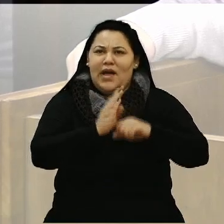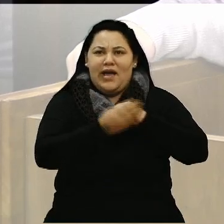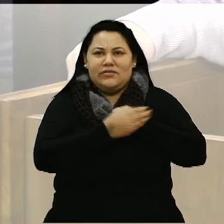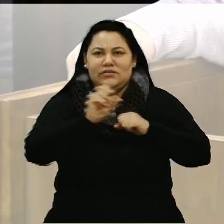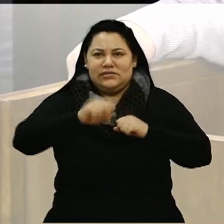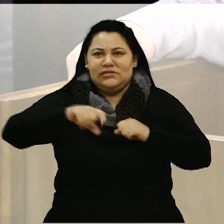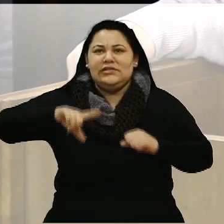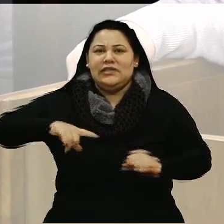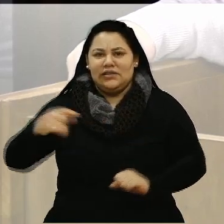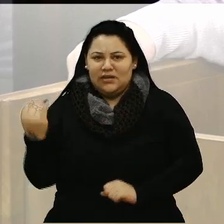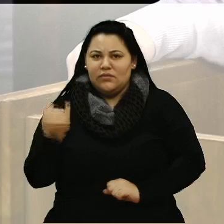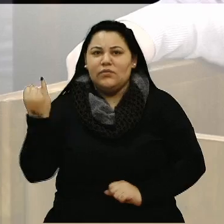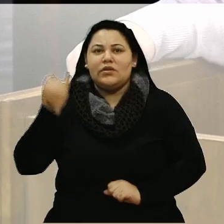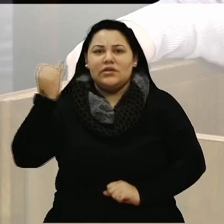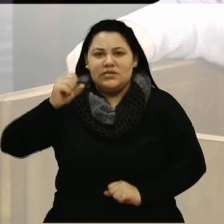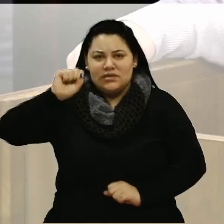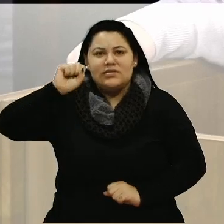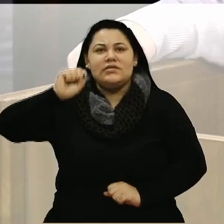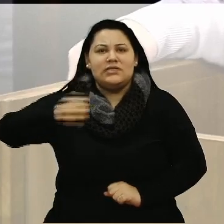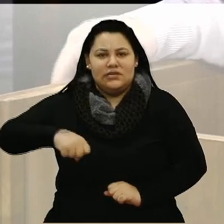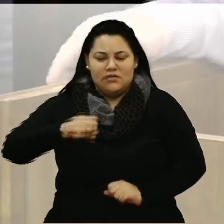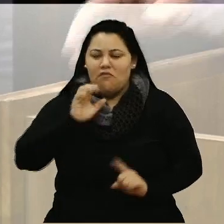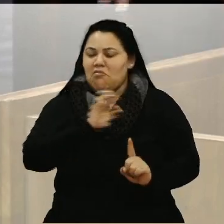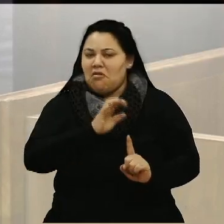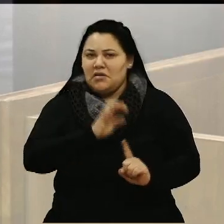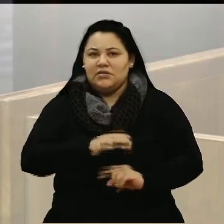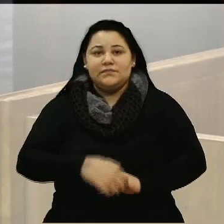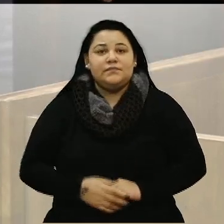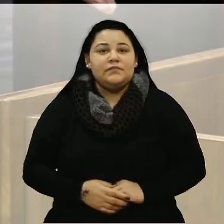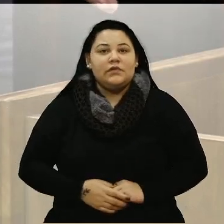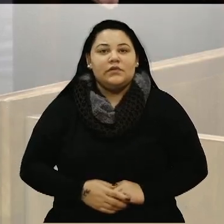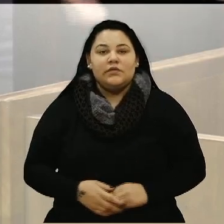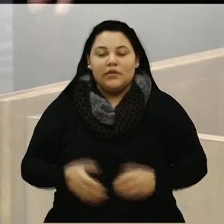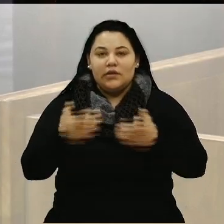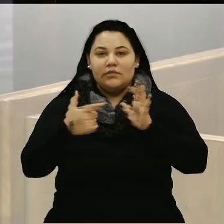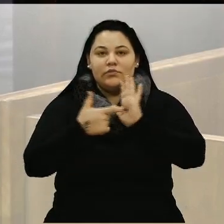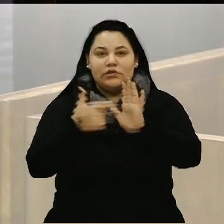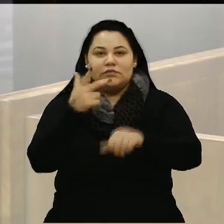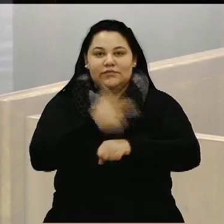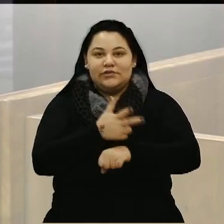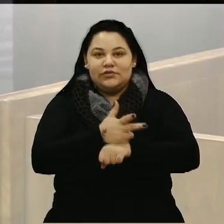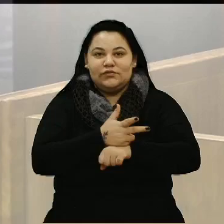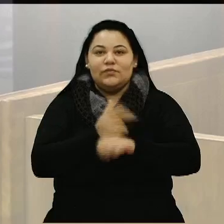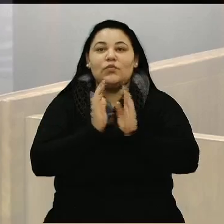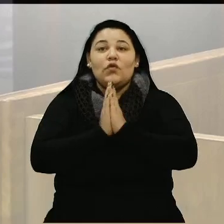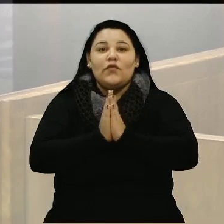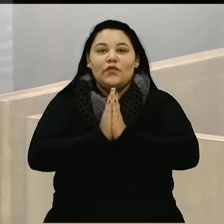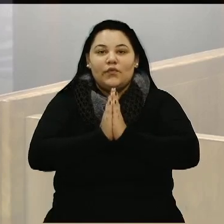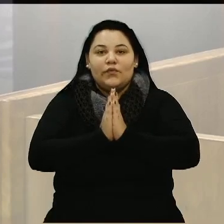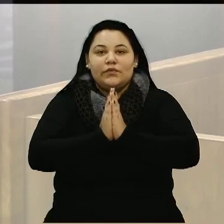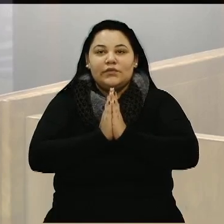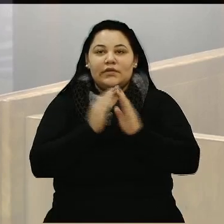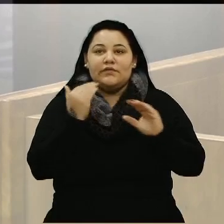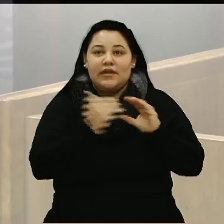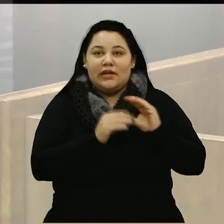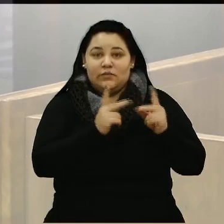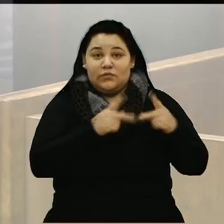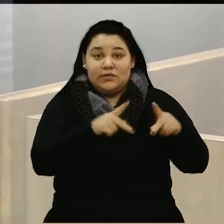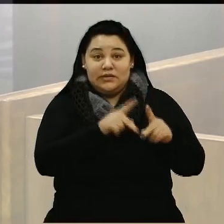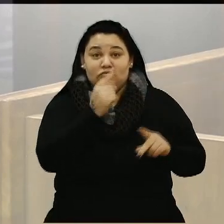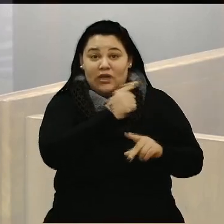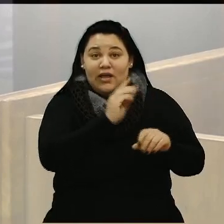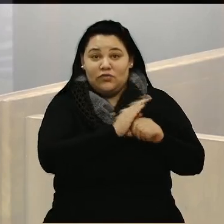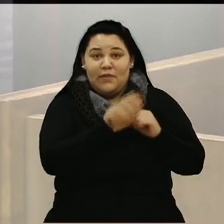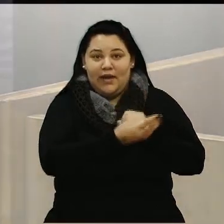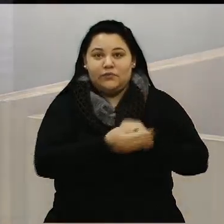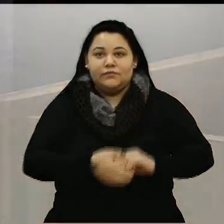tem a sua importância e muito grande. E aí eu gostaria que passe um vídeo, por favor, porque é um vídeo mandado pela população de lá. Bota